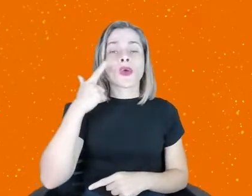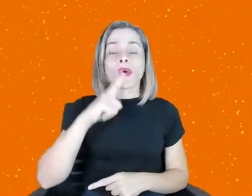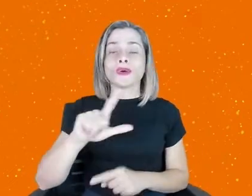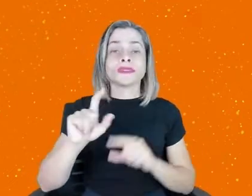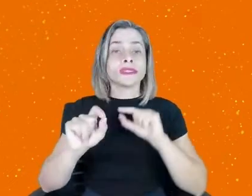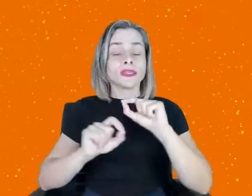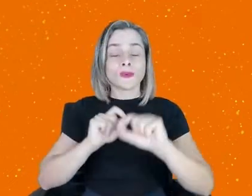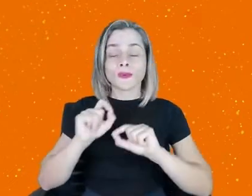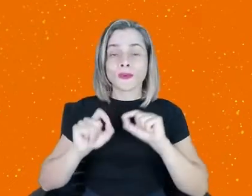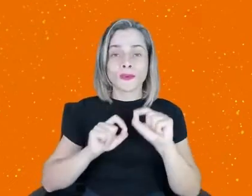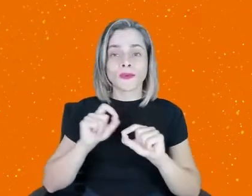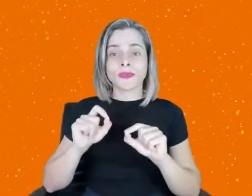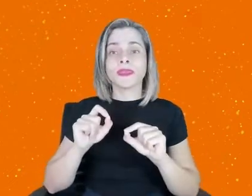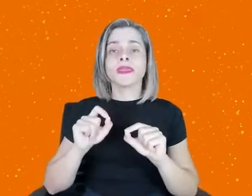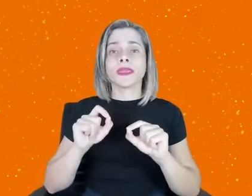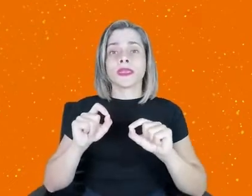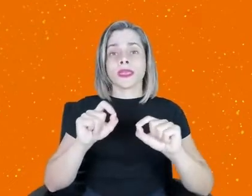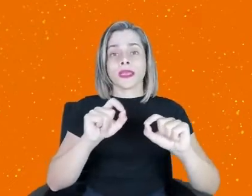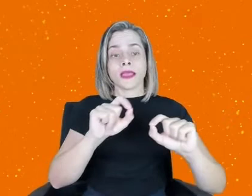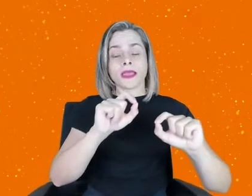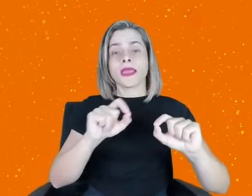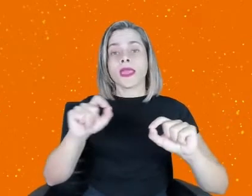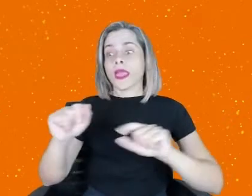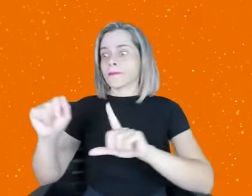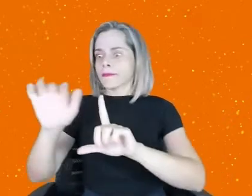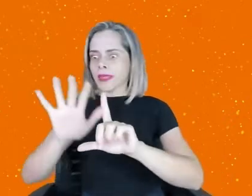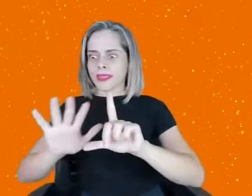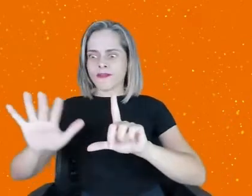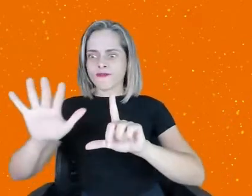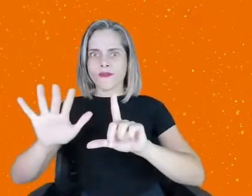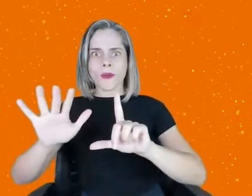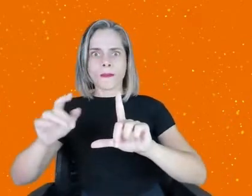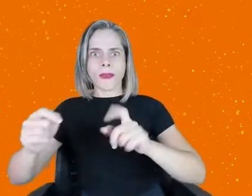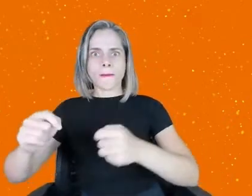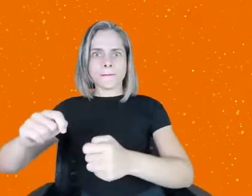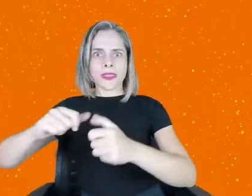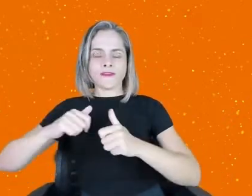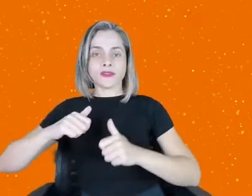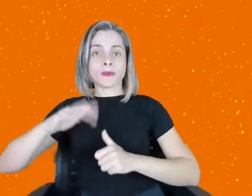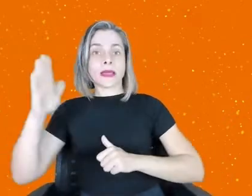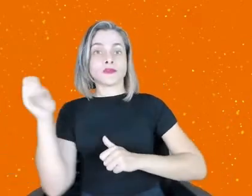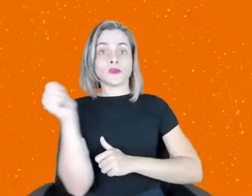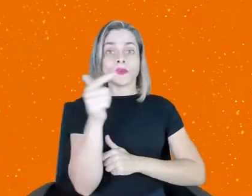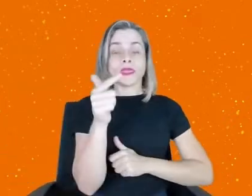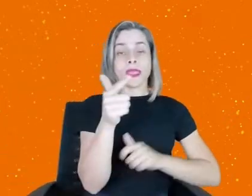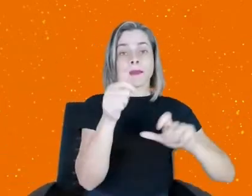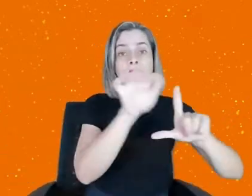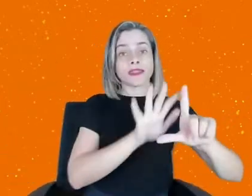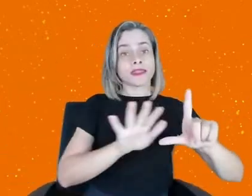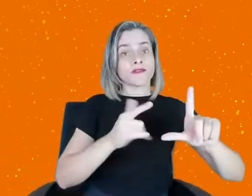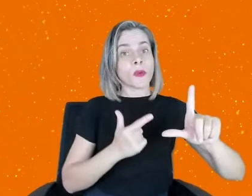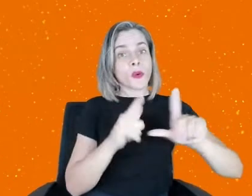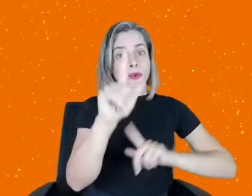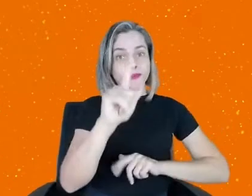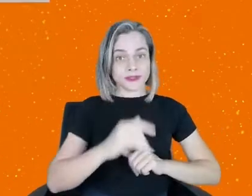é outras plataformas terrestres hoje elas nos oferecem que uma coisa também quer